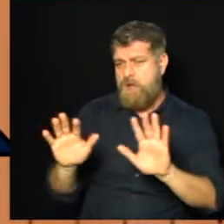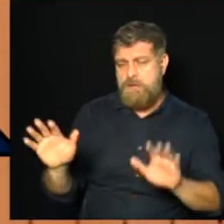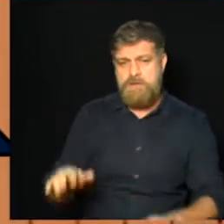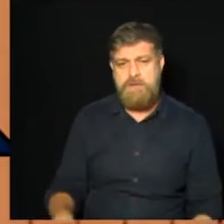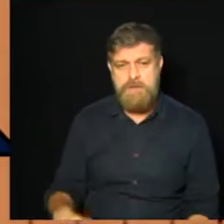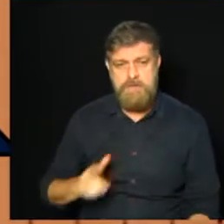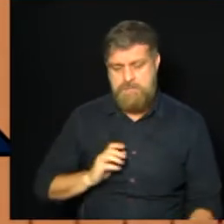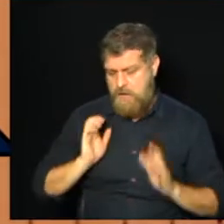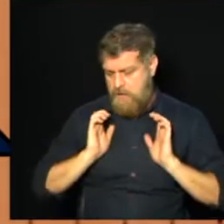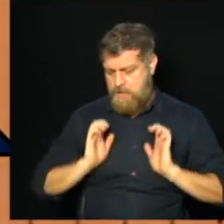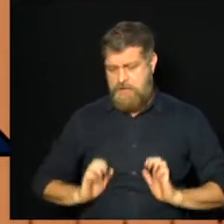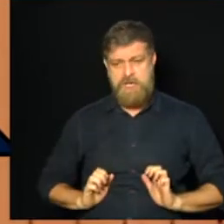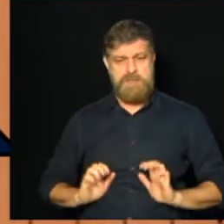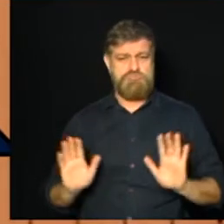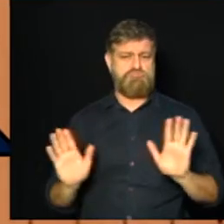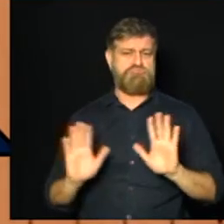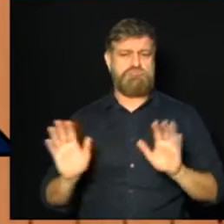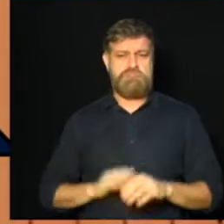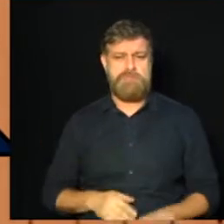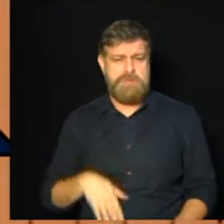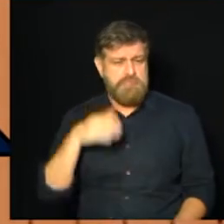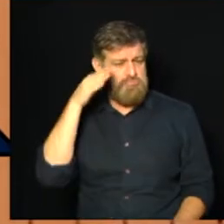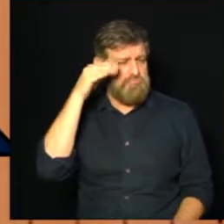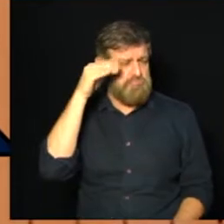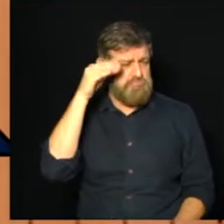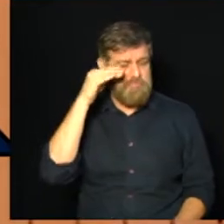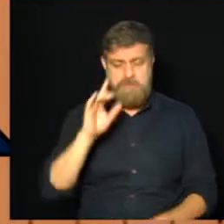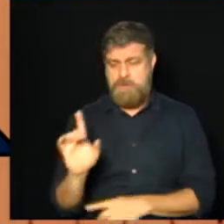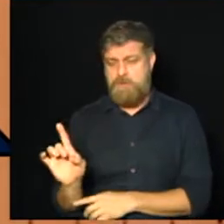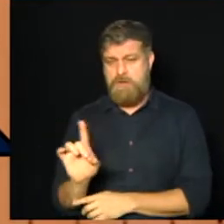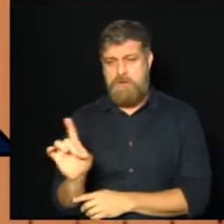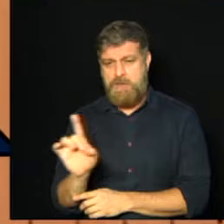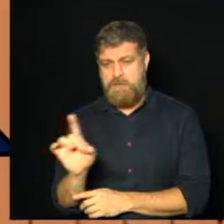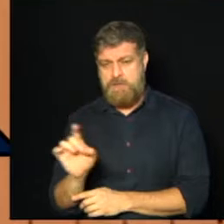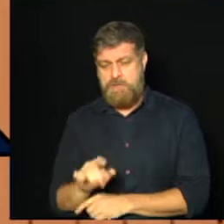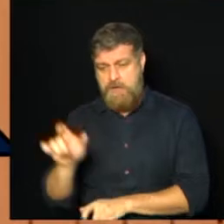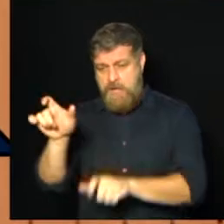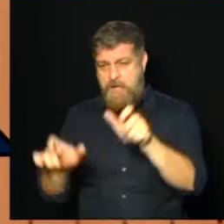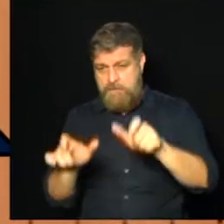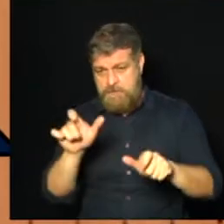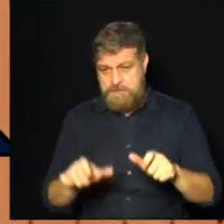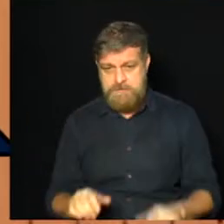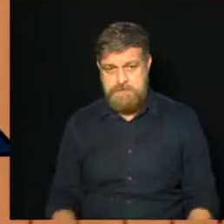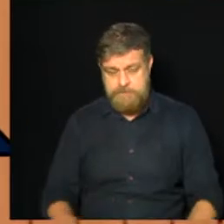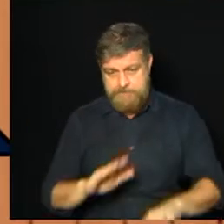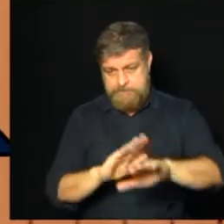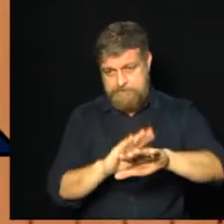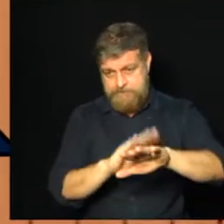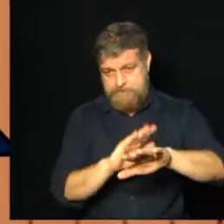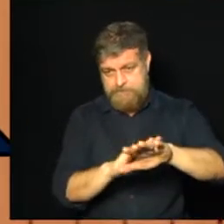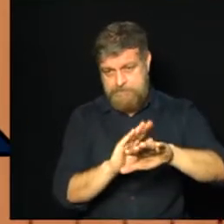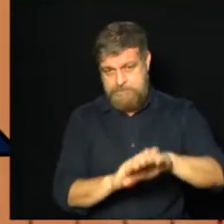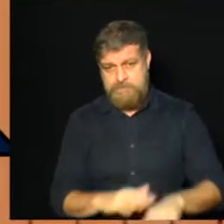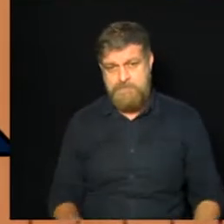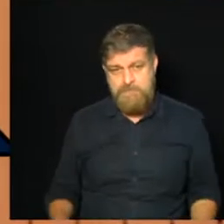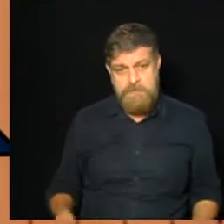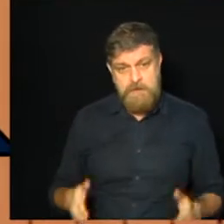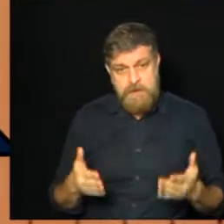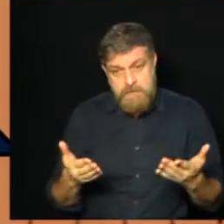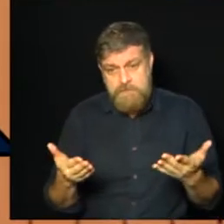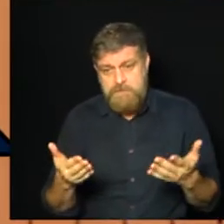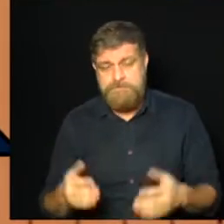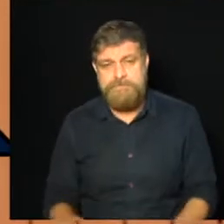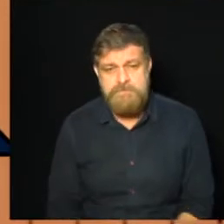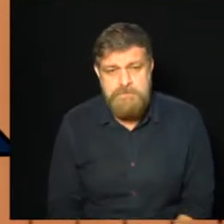questionamento moral, enfim, de desconfiança em relação às pessoas que estão fazendo esse tipo. Mas aí